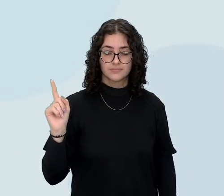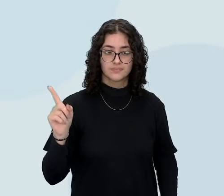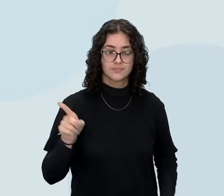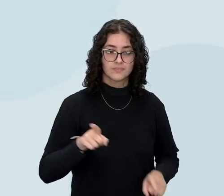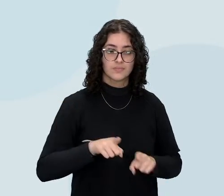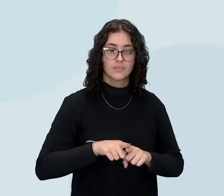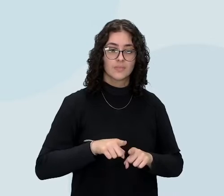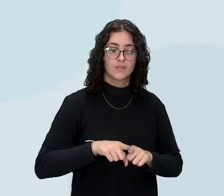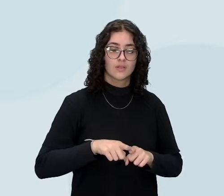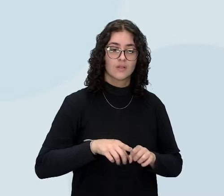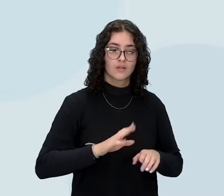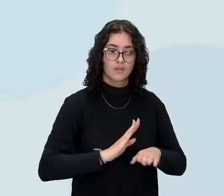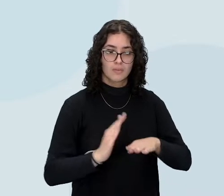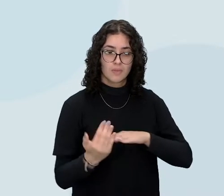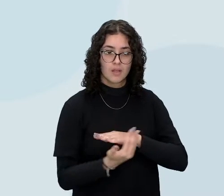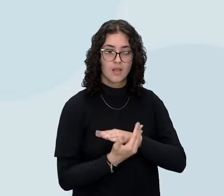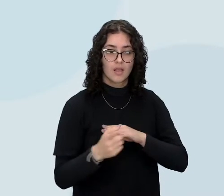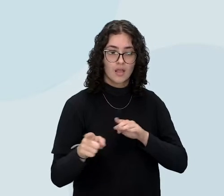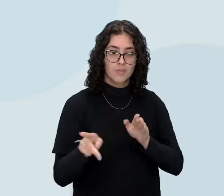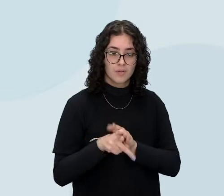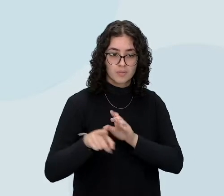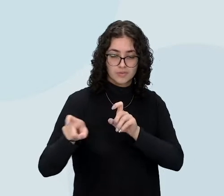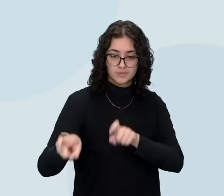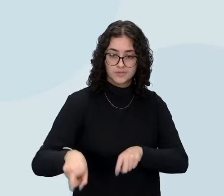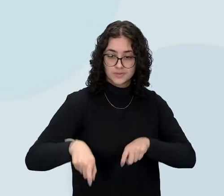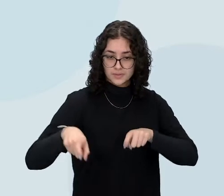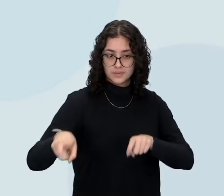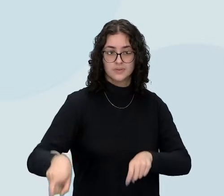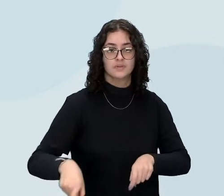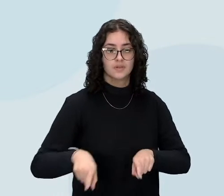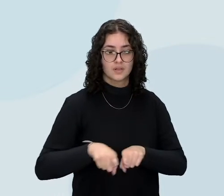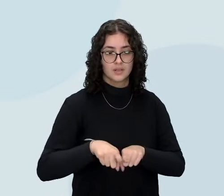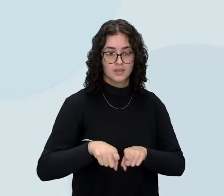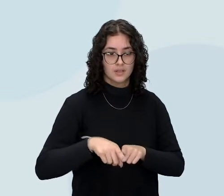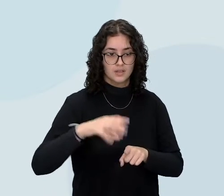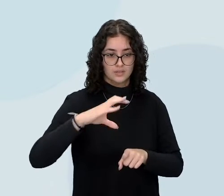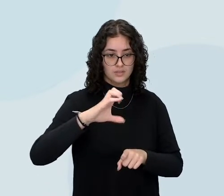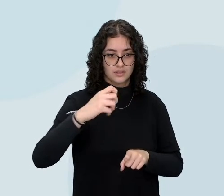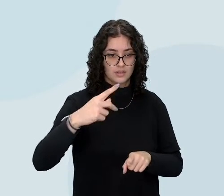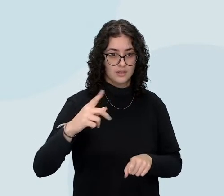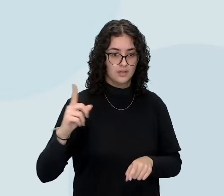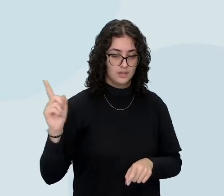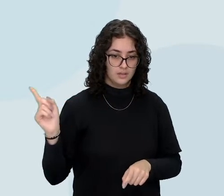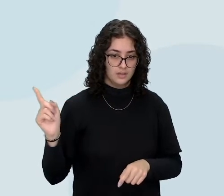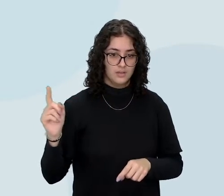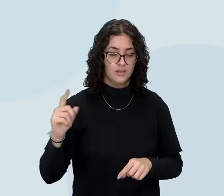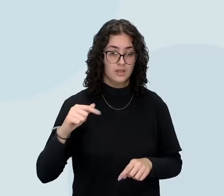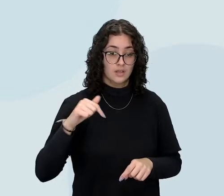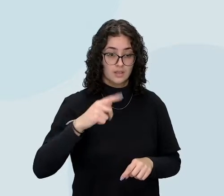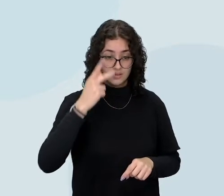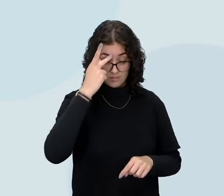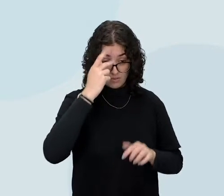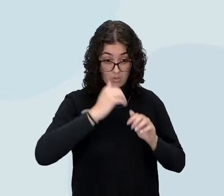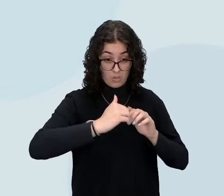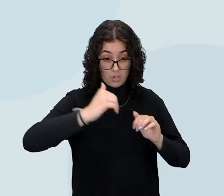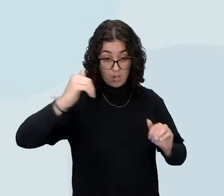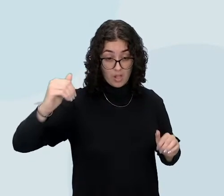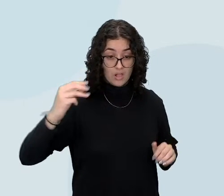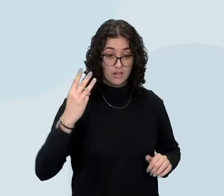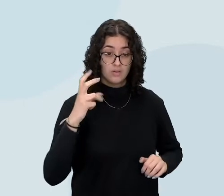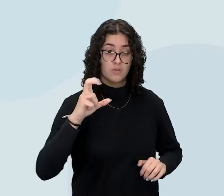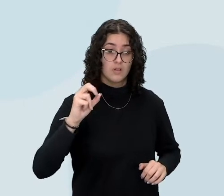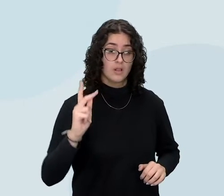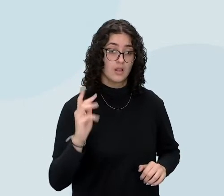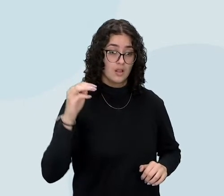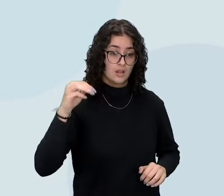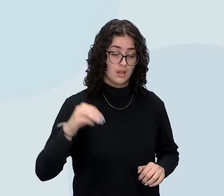O bairro é uma zona rural, né? A gente tem um CEP, a distância aí de São Paulo são 350 quilômetros.